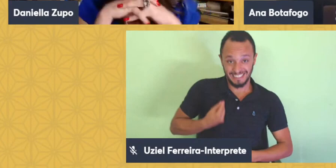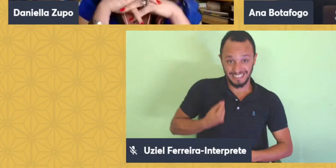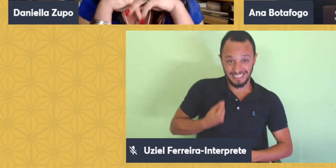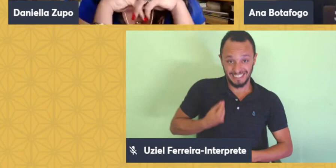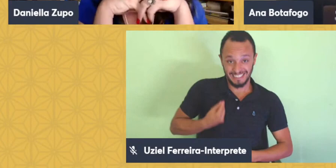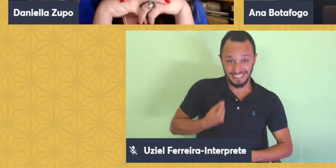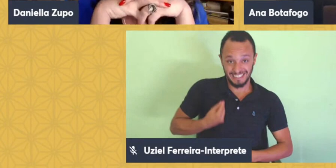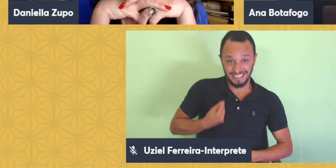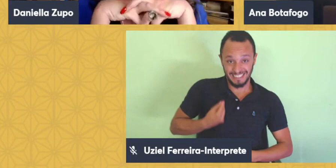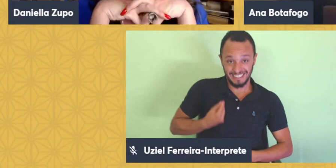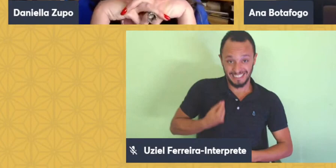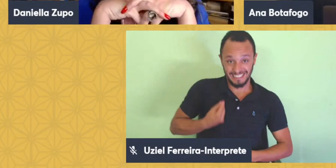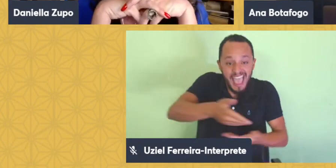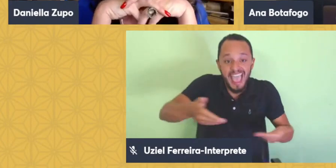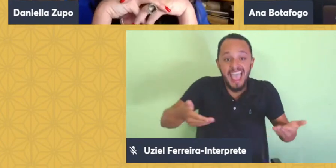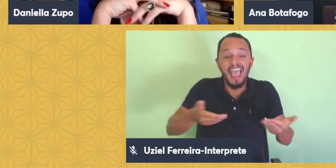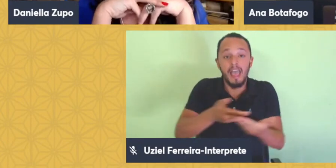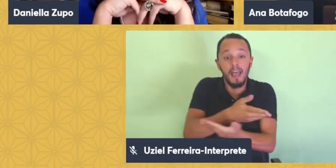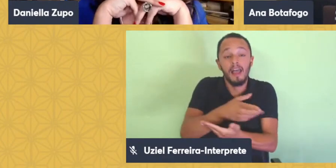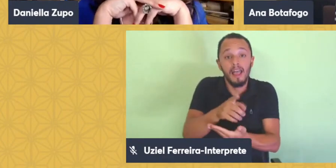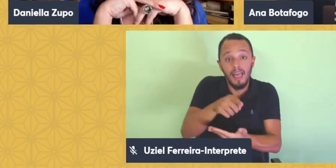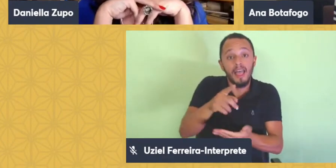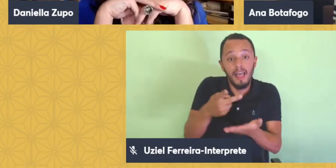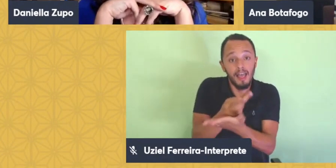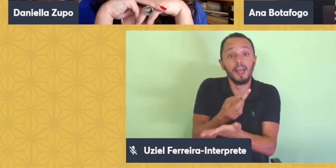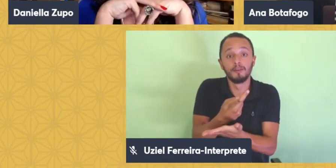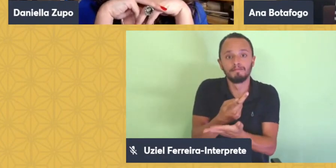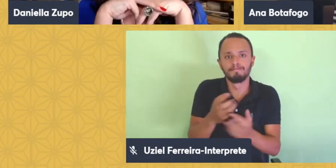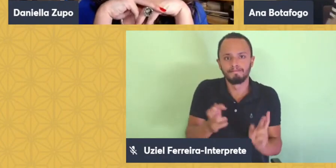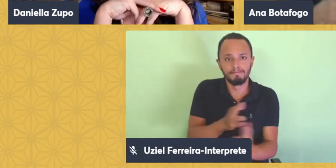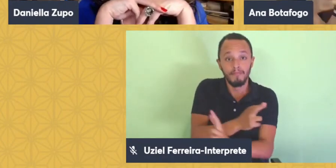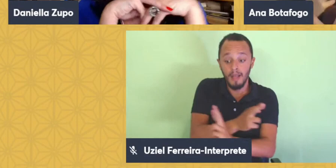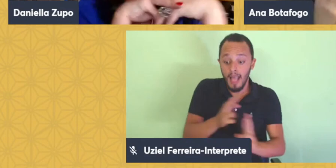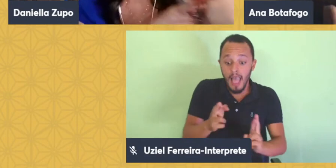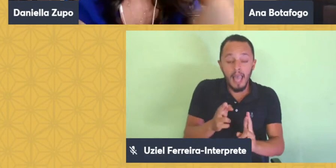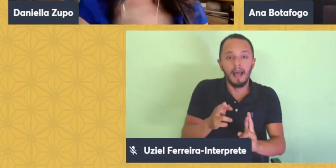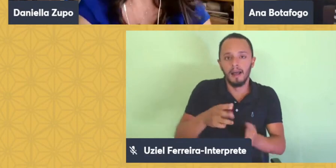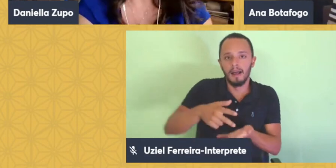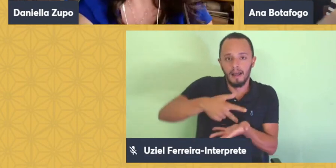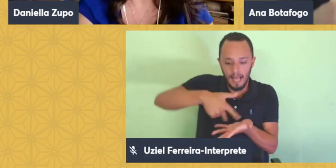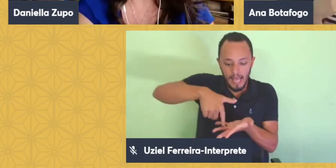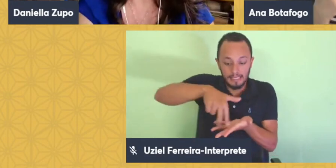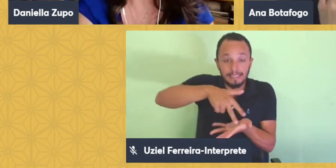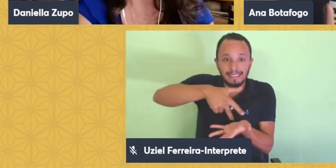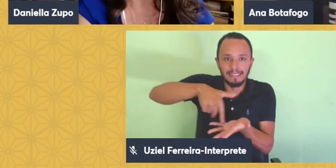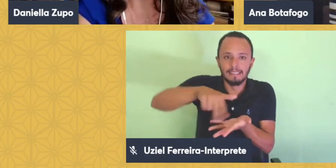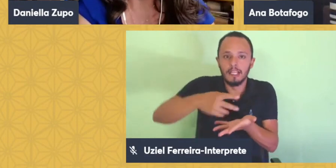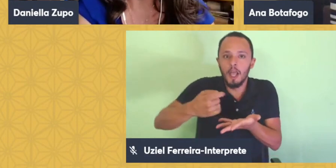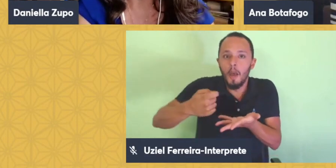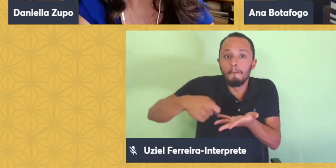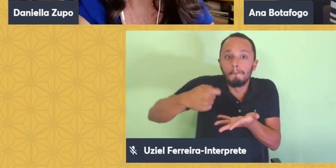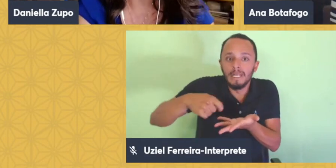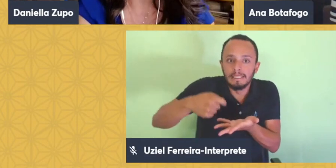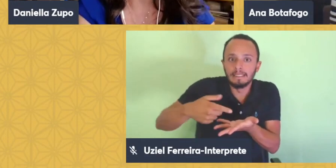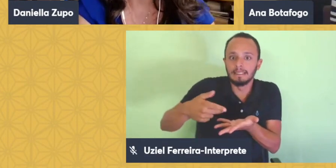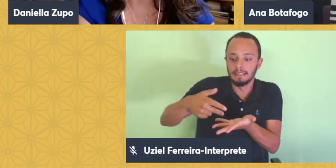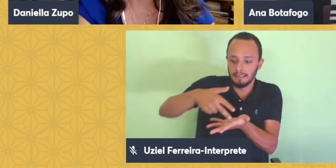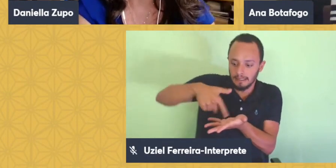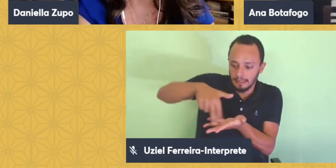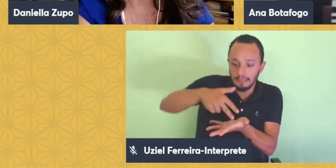é a palavra inter-relacional a dança precisa do coletivo precisa do outro